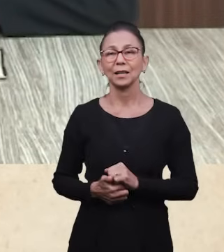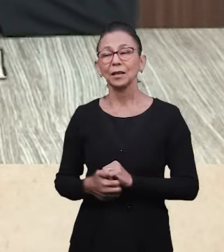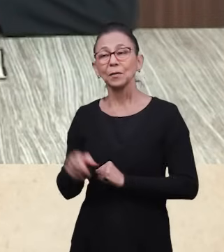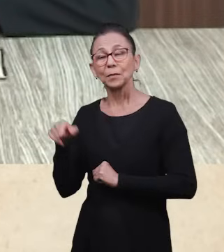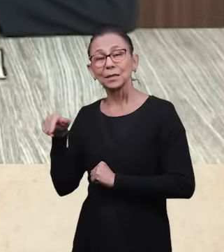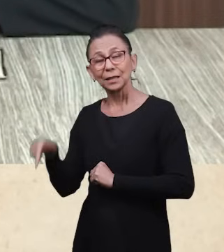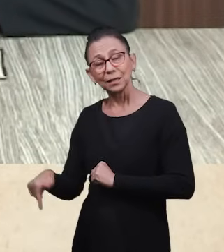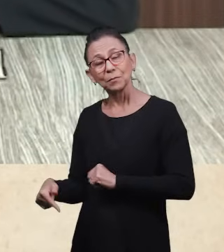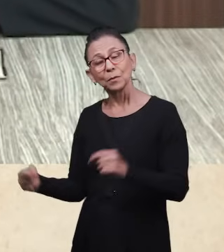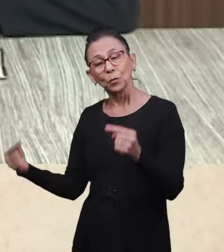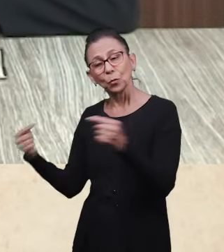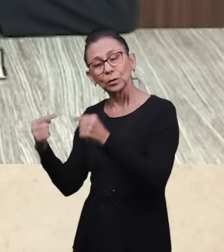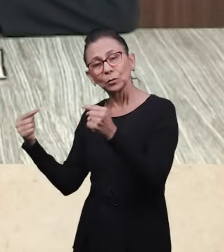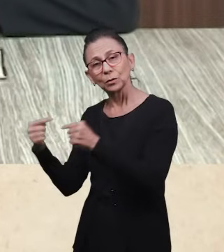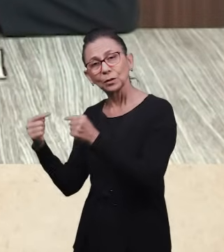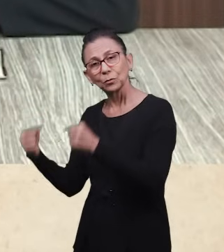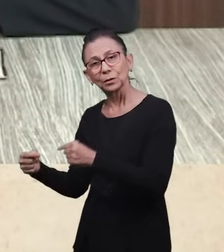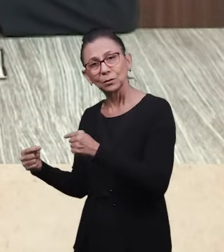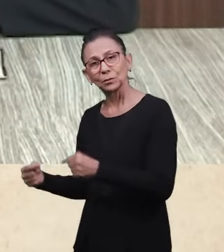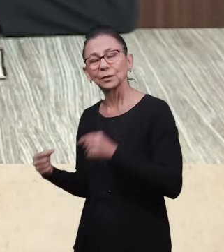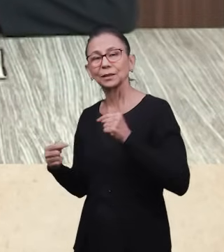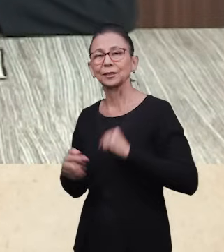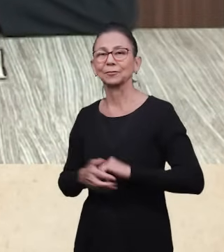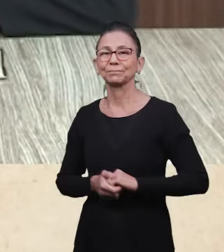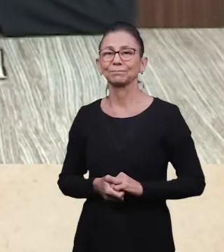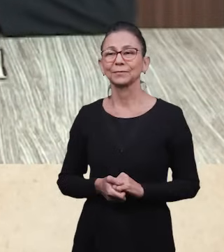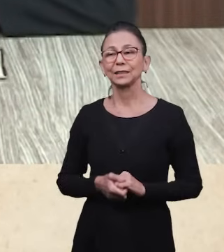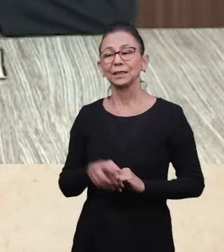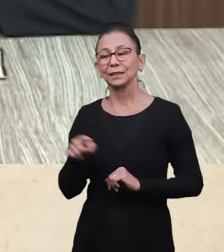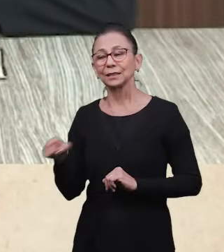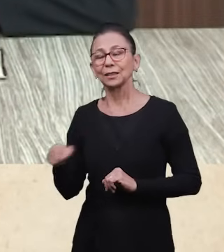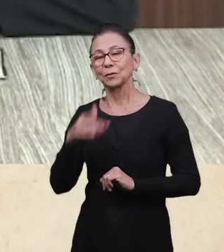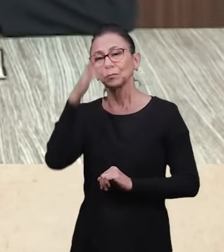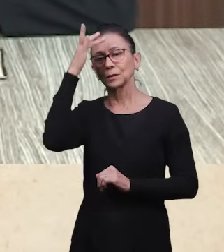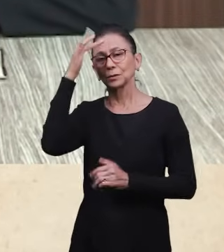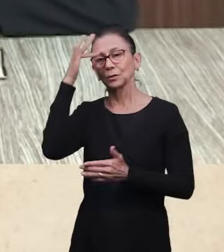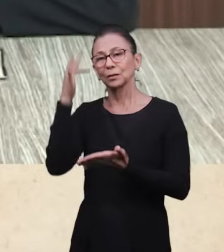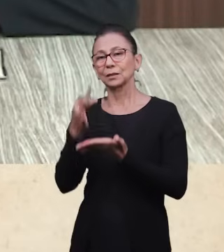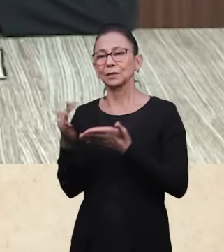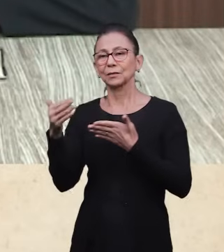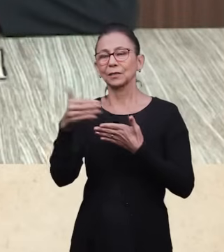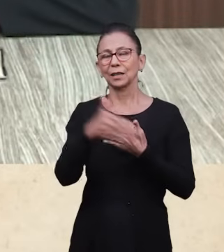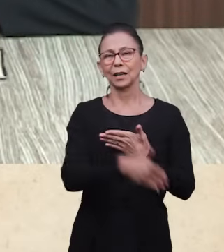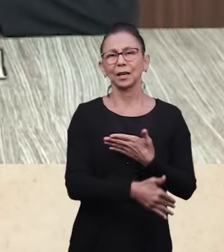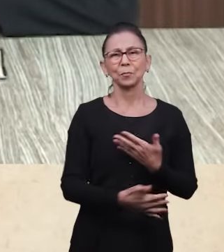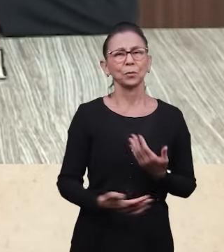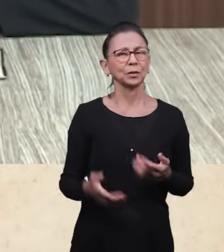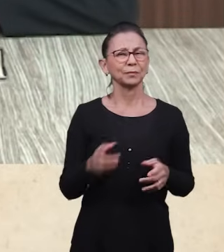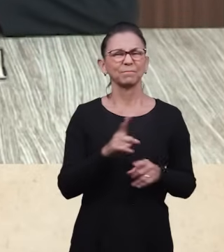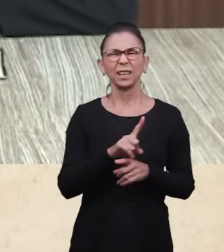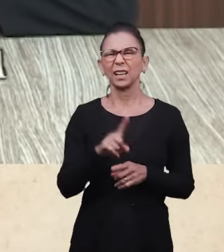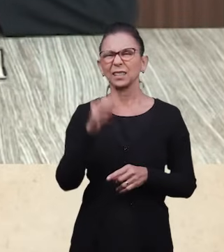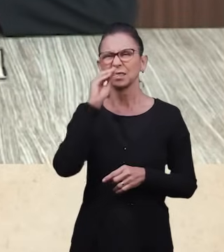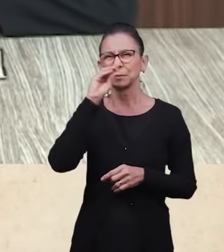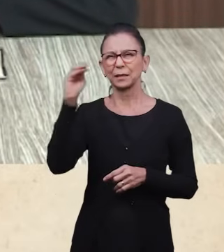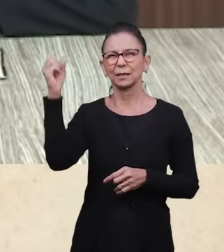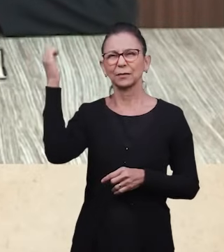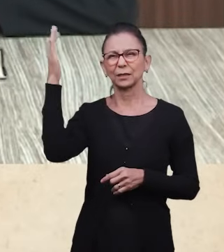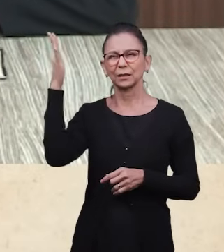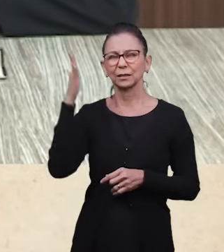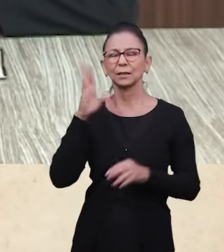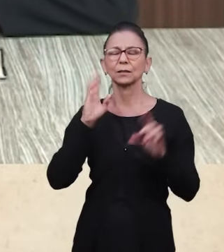que acabam se tornando seus instrumentos, que são chamados apóstatas, porque abriram mão da revelação, abriram mão